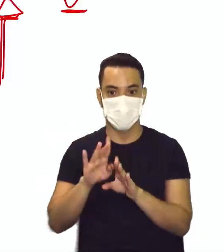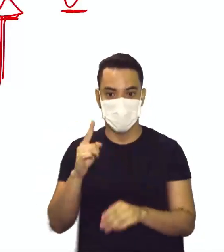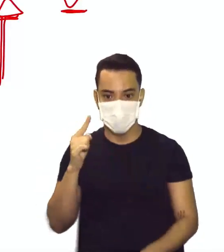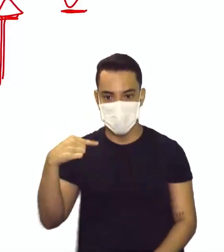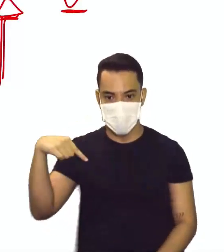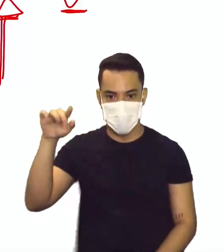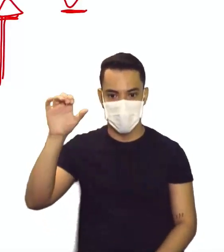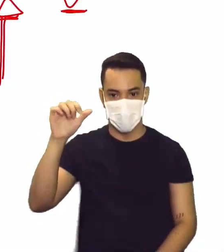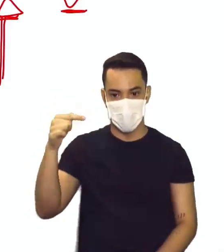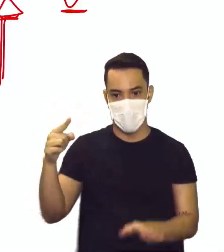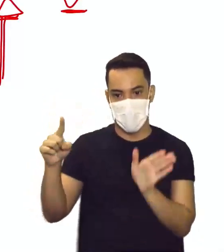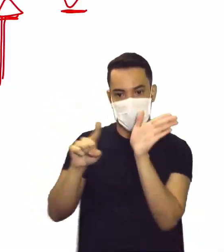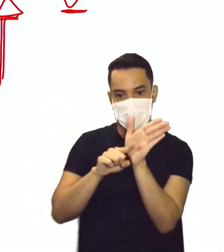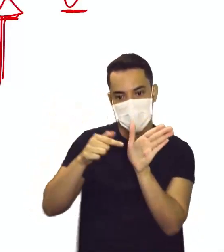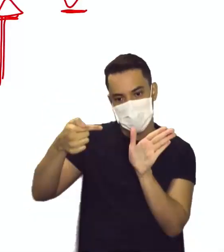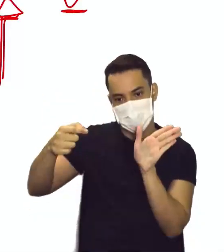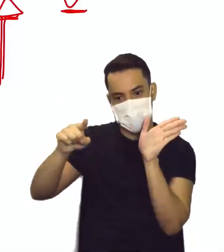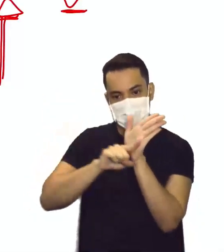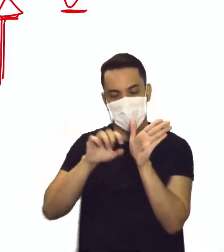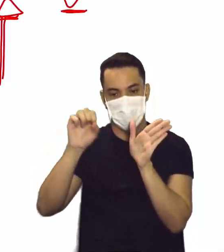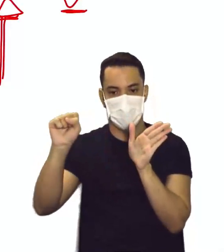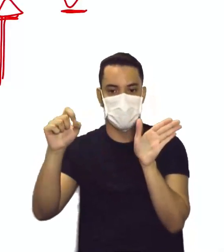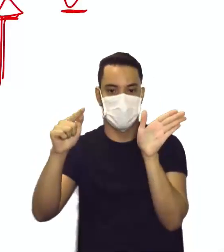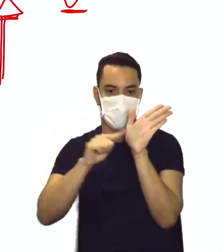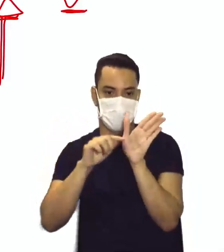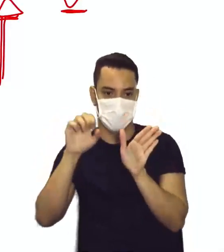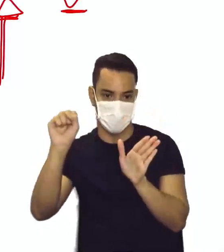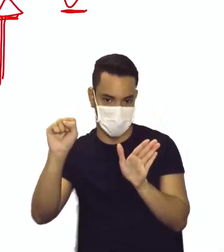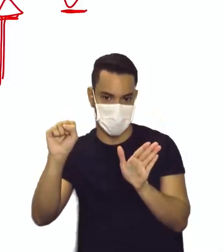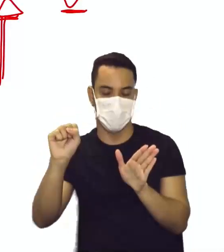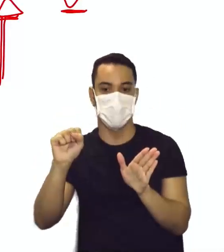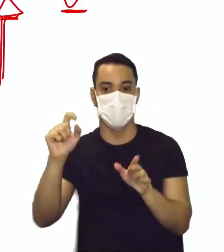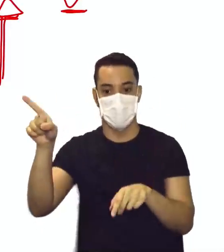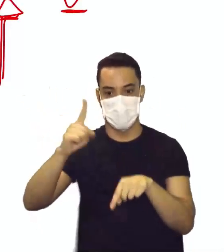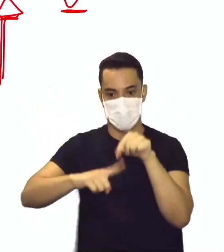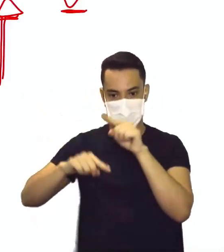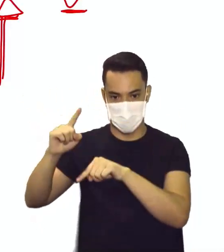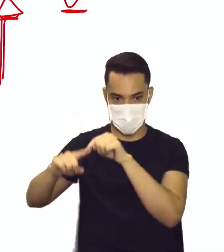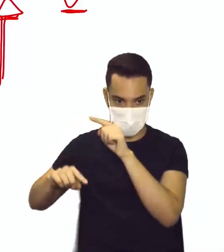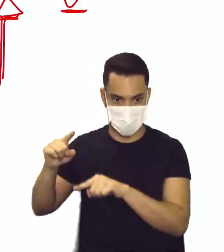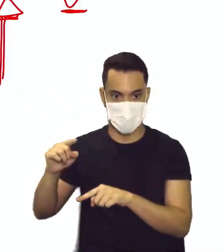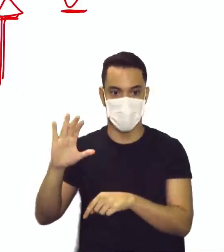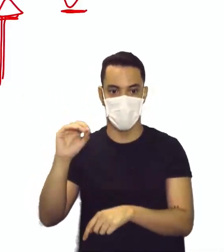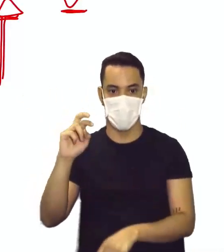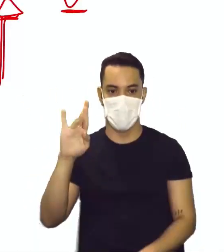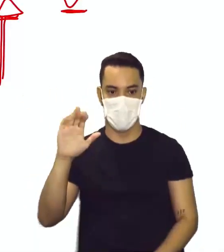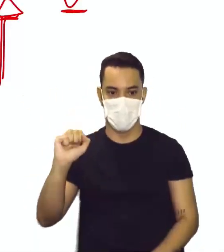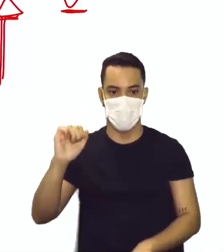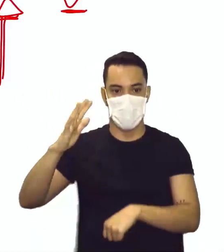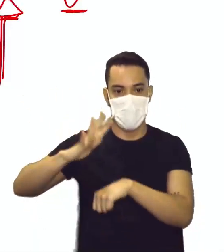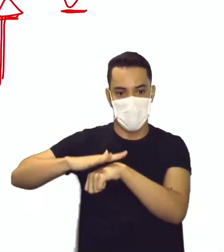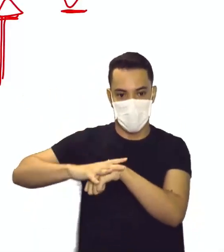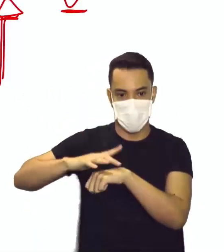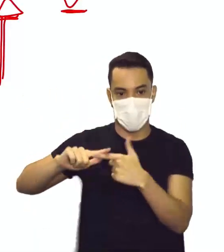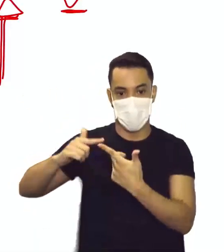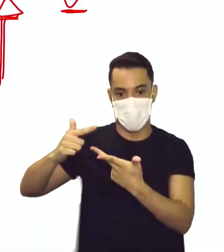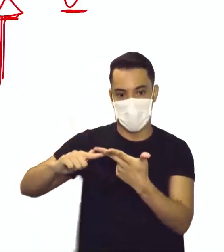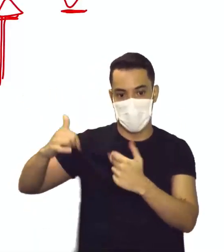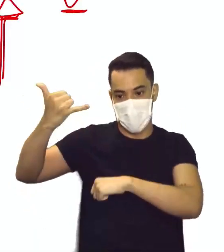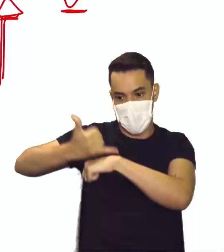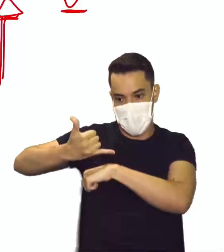pequenos, que são os negativos, que esses materiais aqui, ó, cobre, alumínio e ferro,